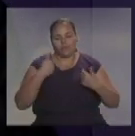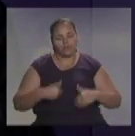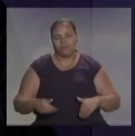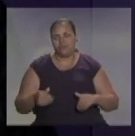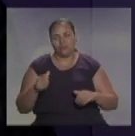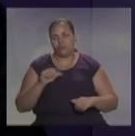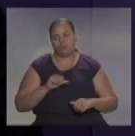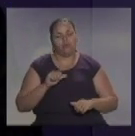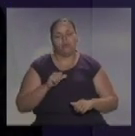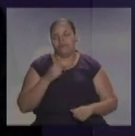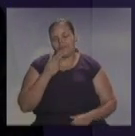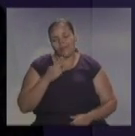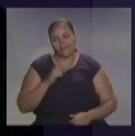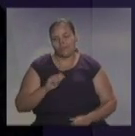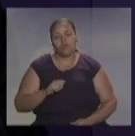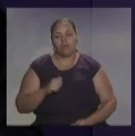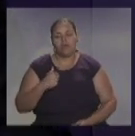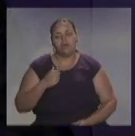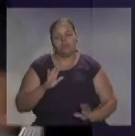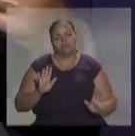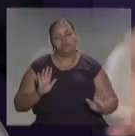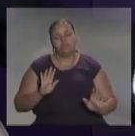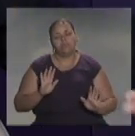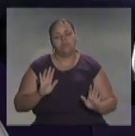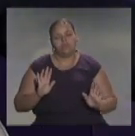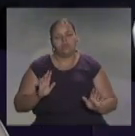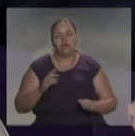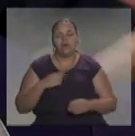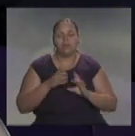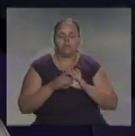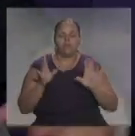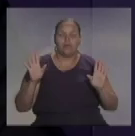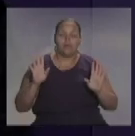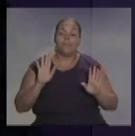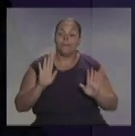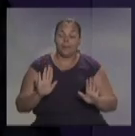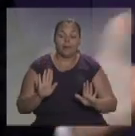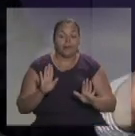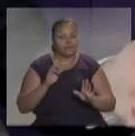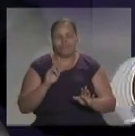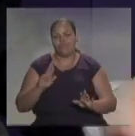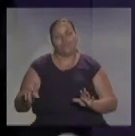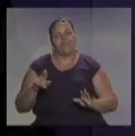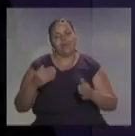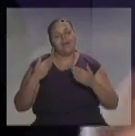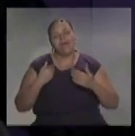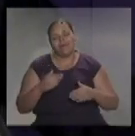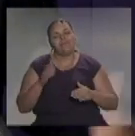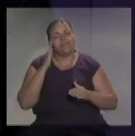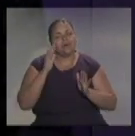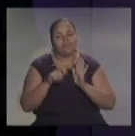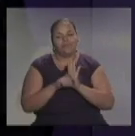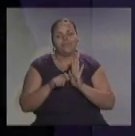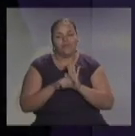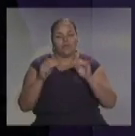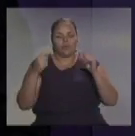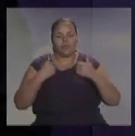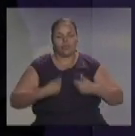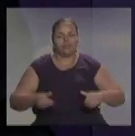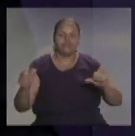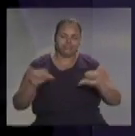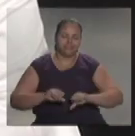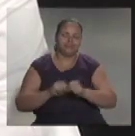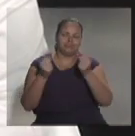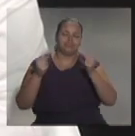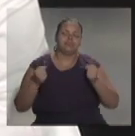para o organismo da pessoa, eu até vou dizer, não, vamos liberar geral. Mas não é isso. A ciência mostra isso. E